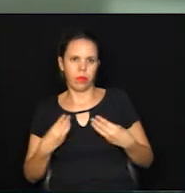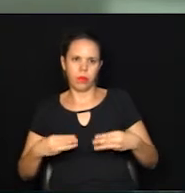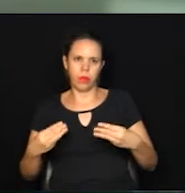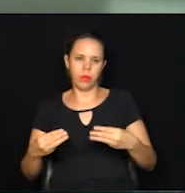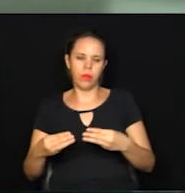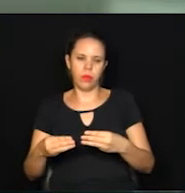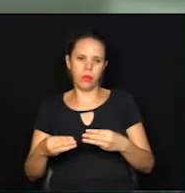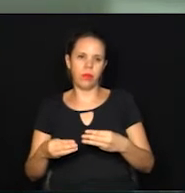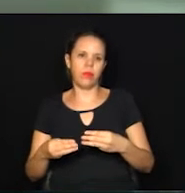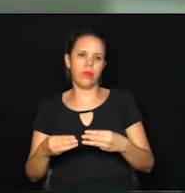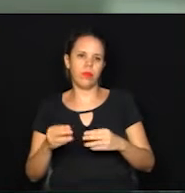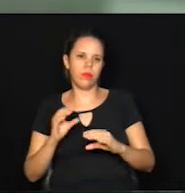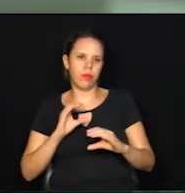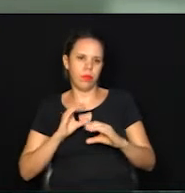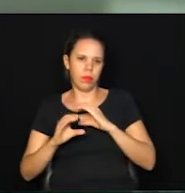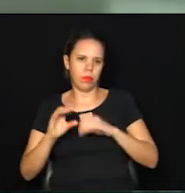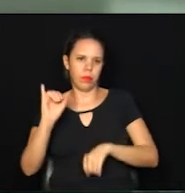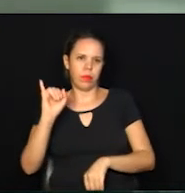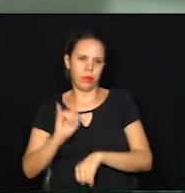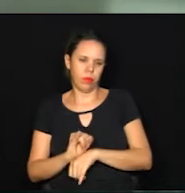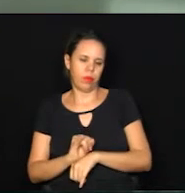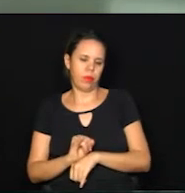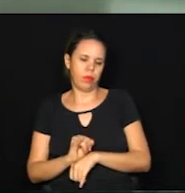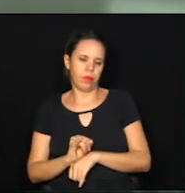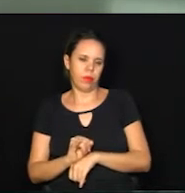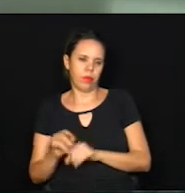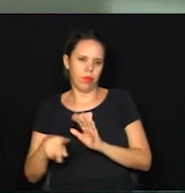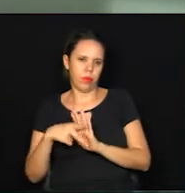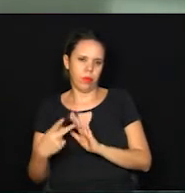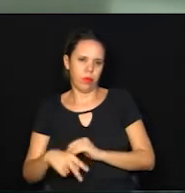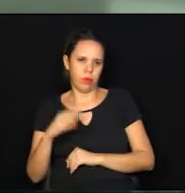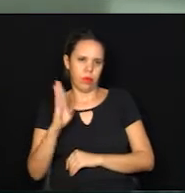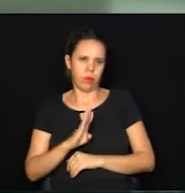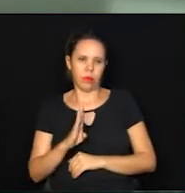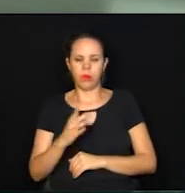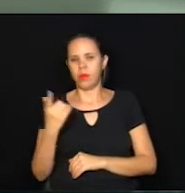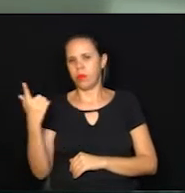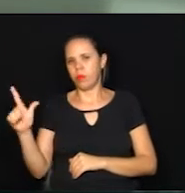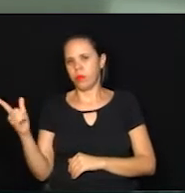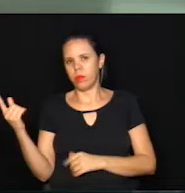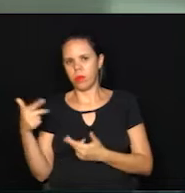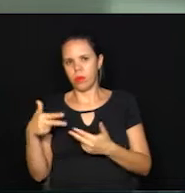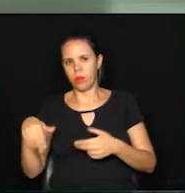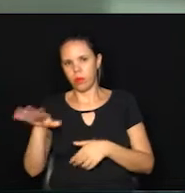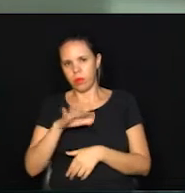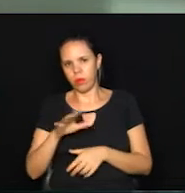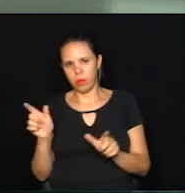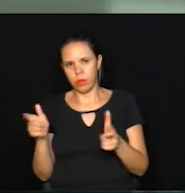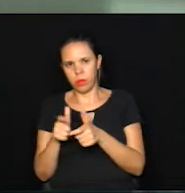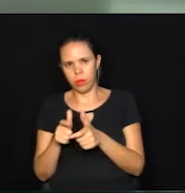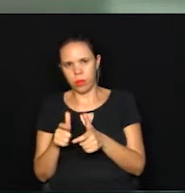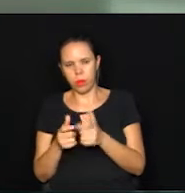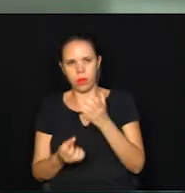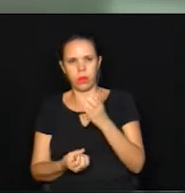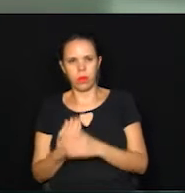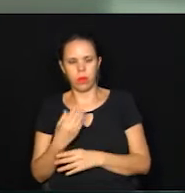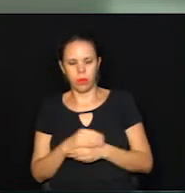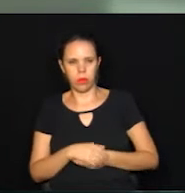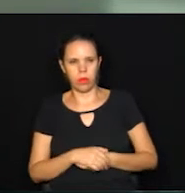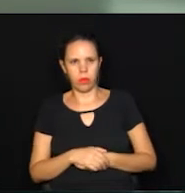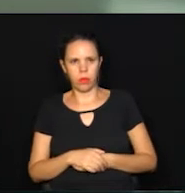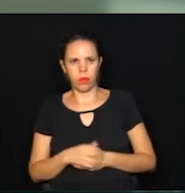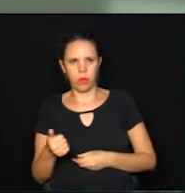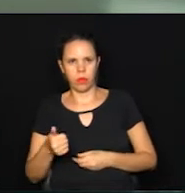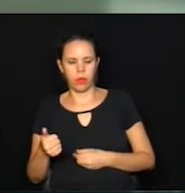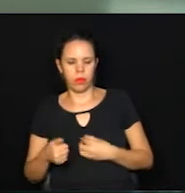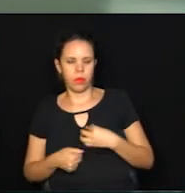das Relações Exteriores. Então, é algo que em outras dimensões menores acontece, mas é a